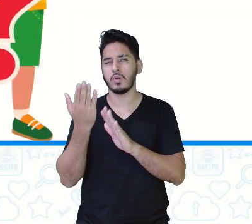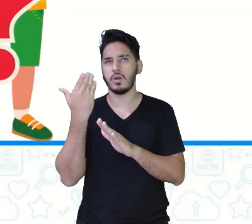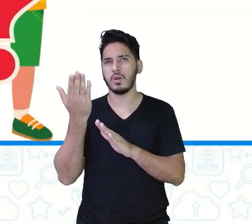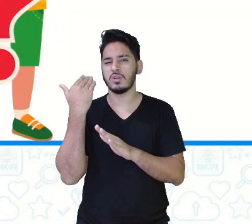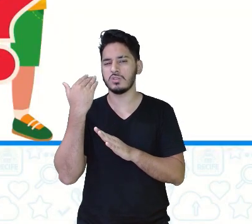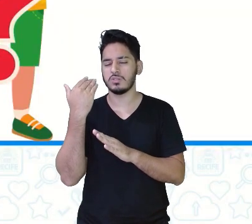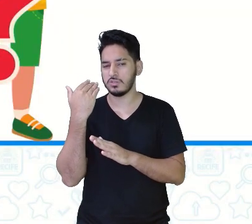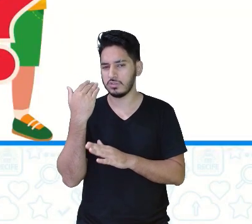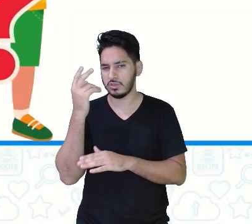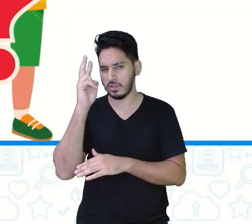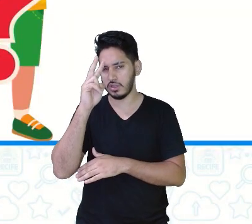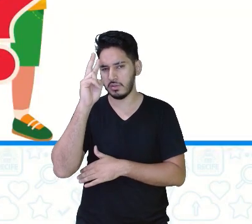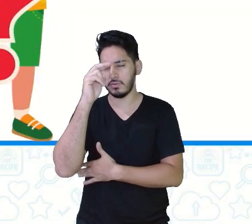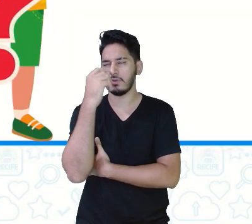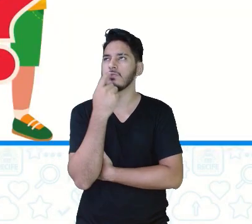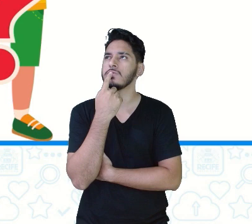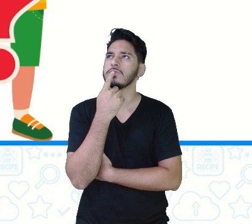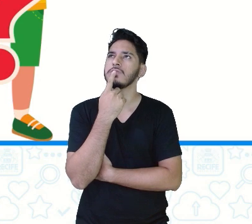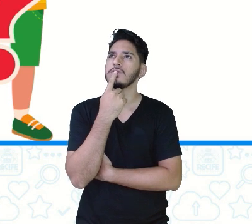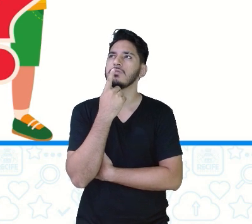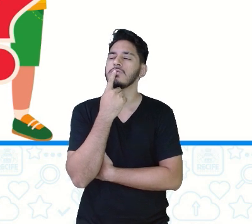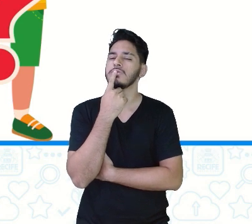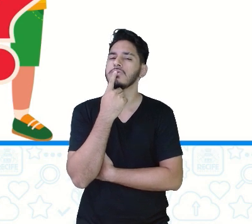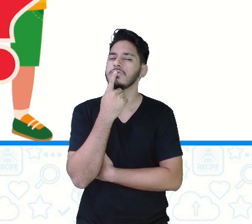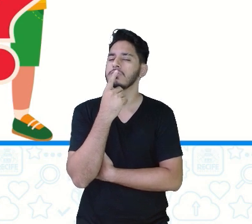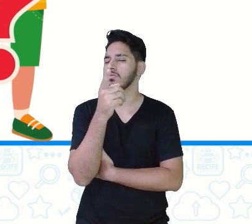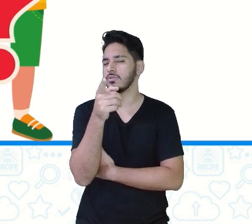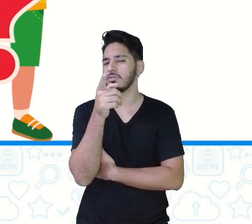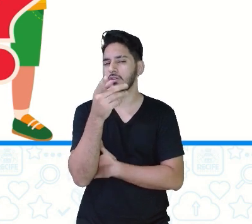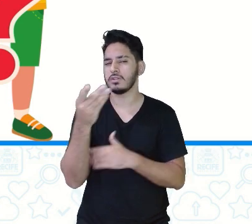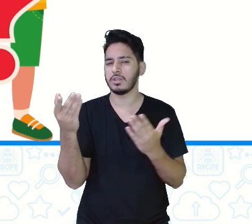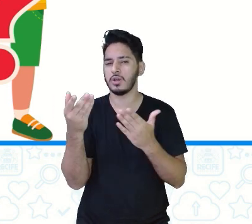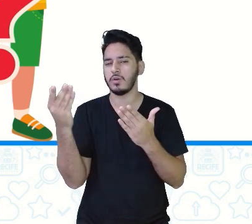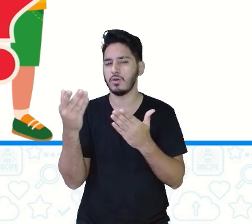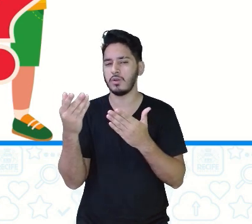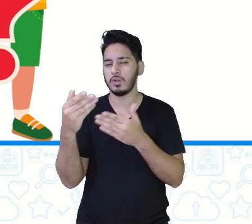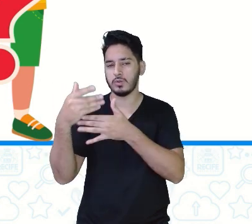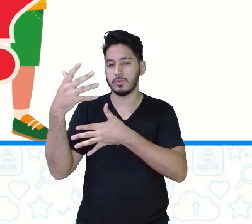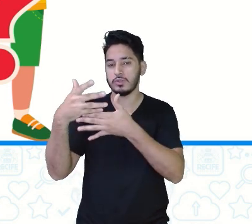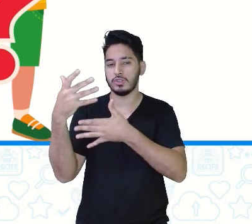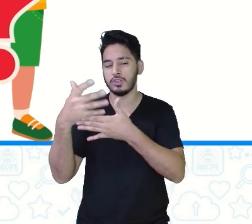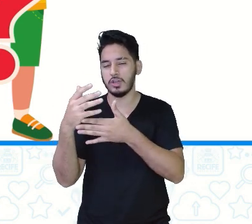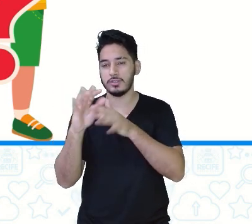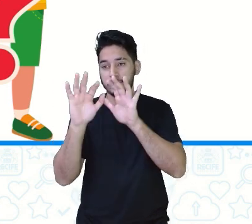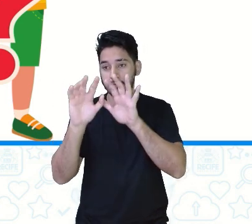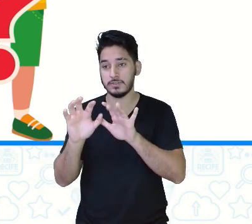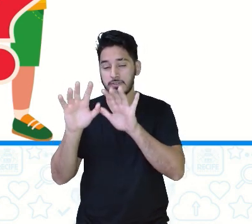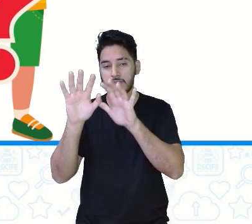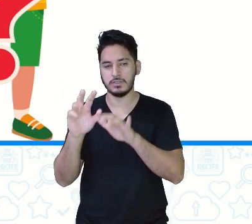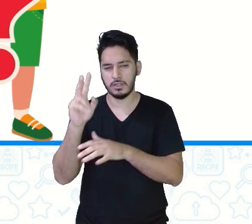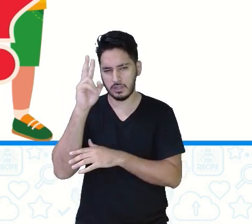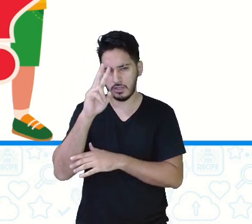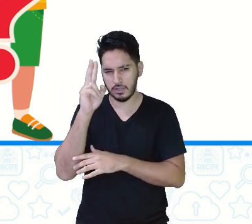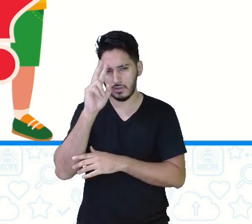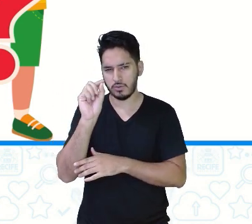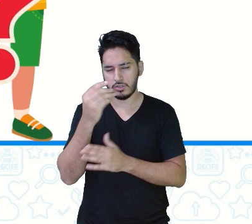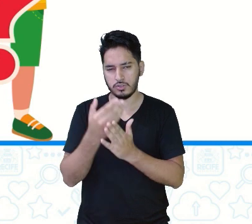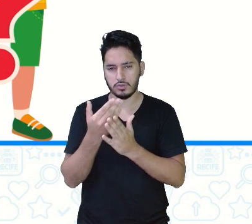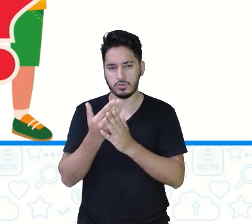anterior? E aí? Será que você que está aí no nosso chat lembra o que foi estudado na aula